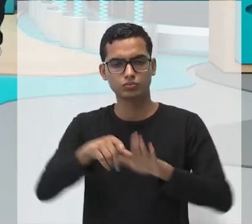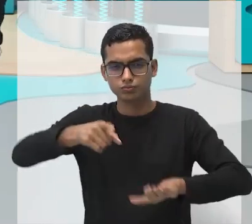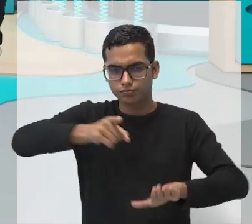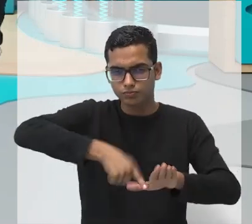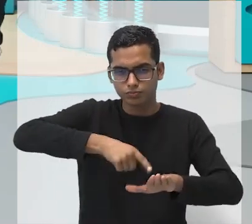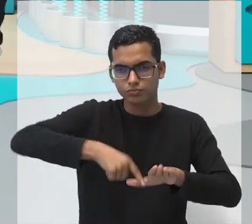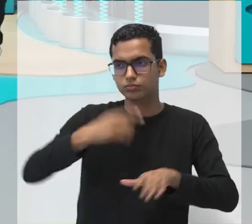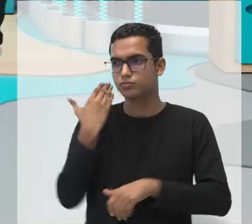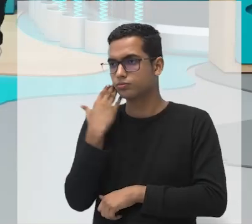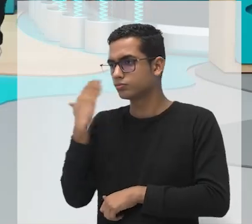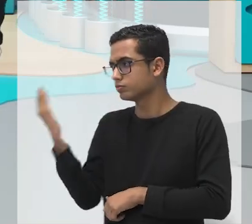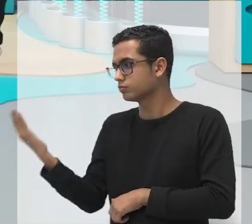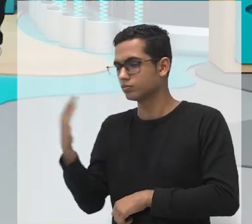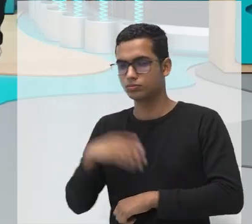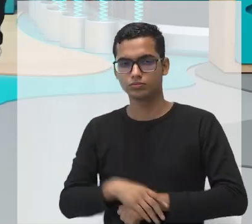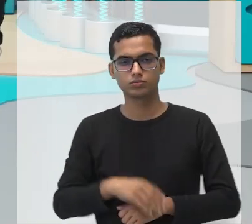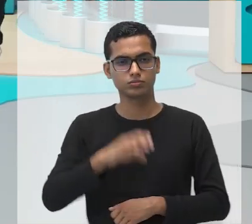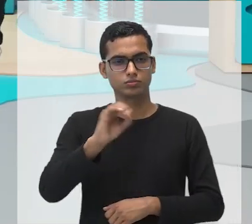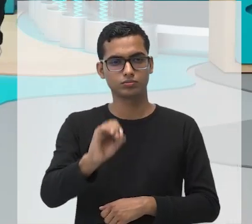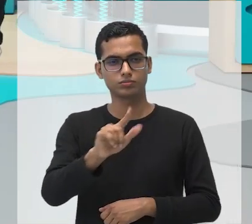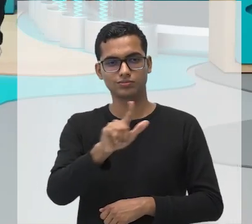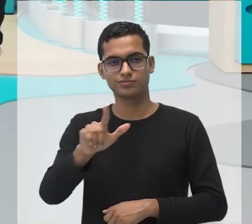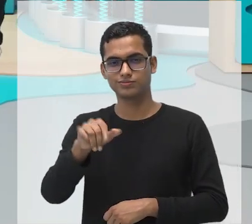Olha só.